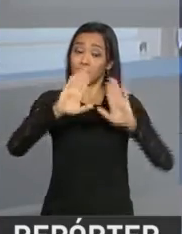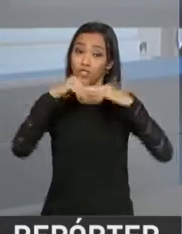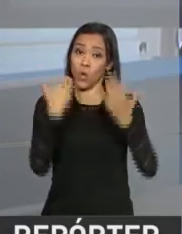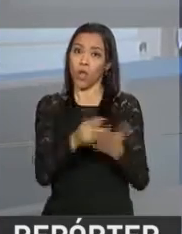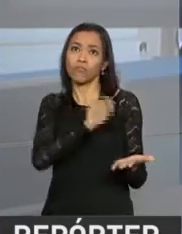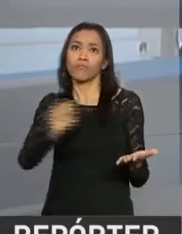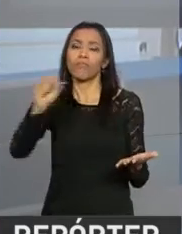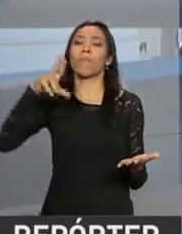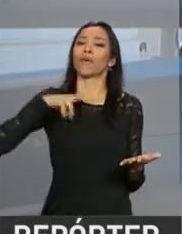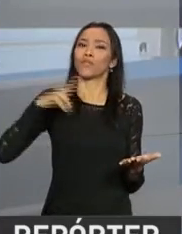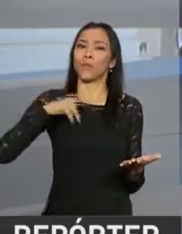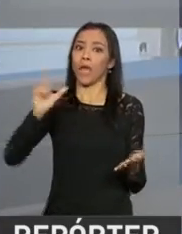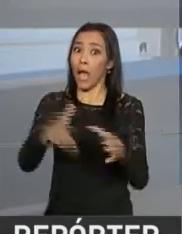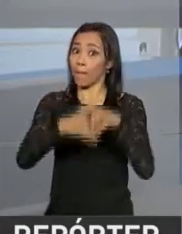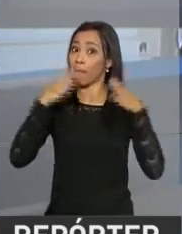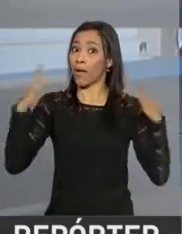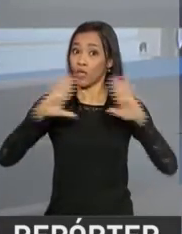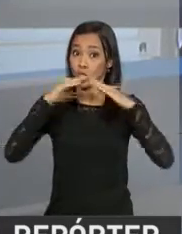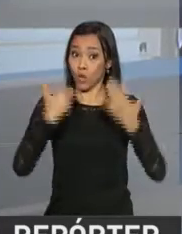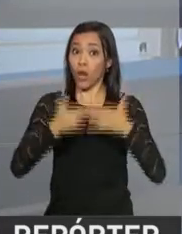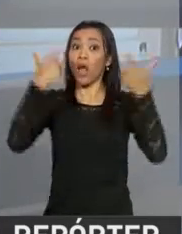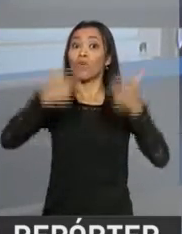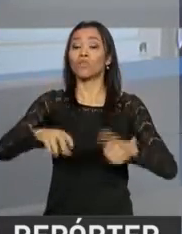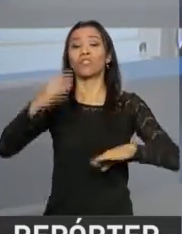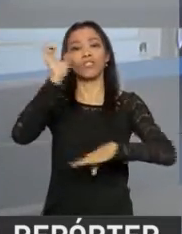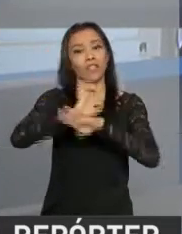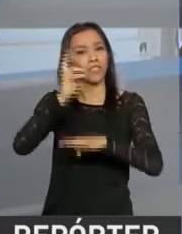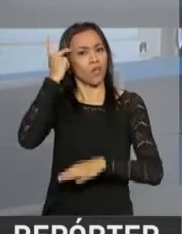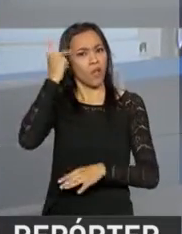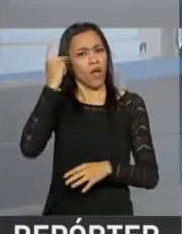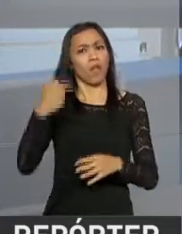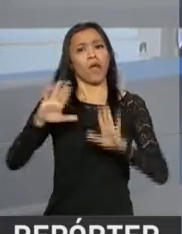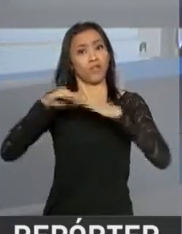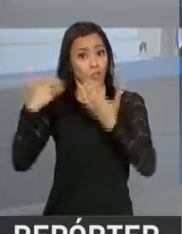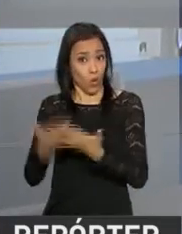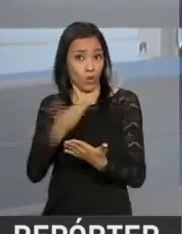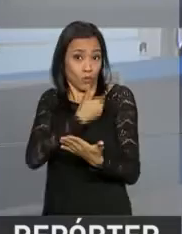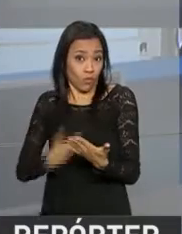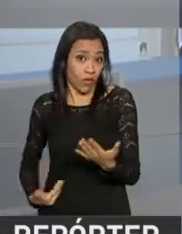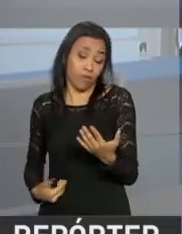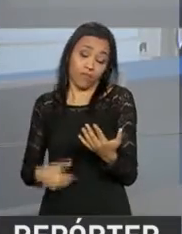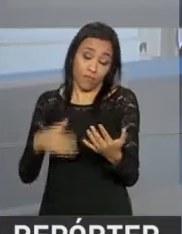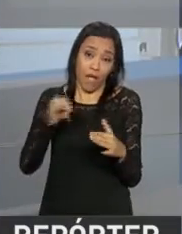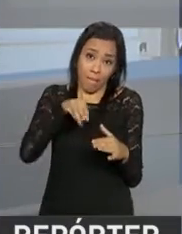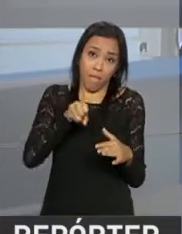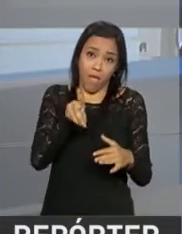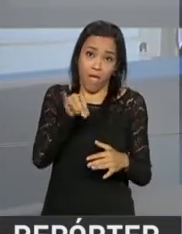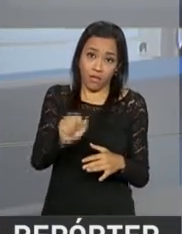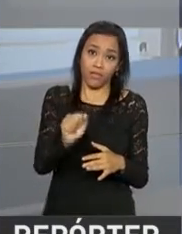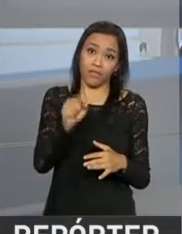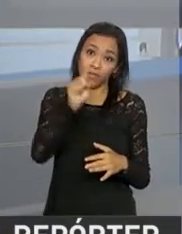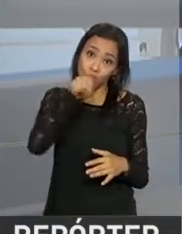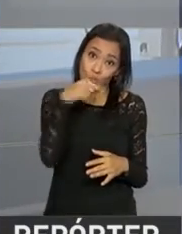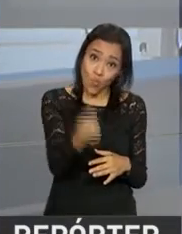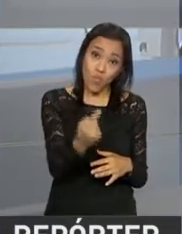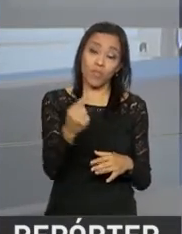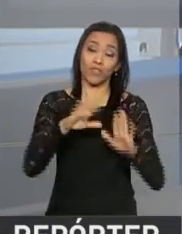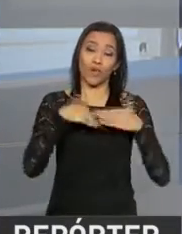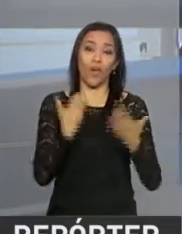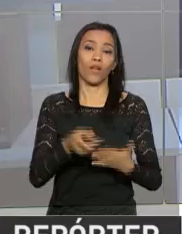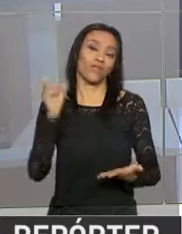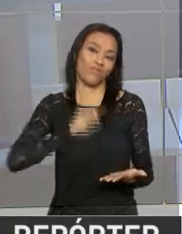são particulares sendo a maior do estado de são paulo já entre as escolas públicas a maior média foi uma escola de minas